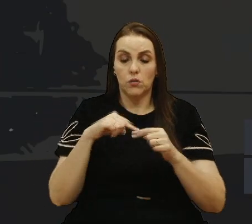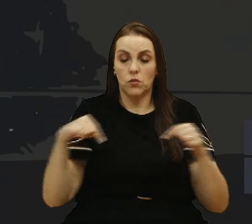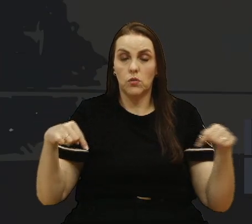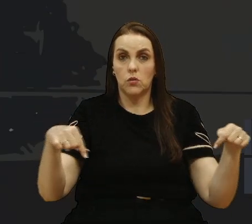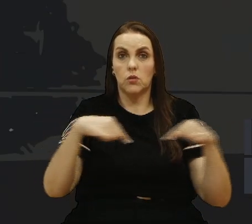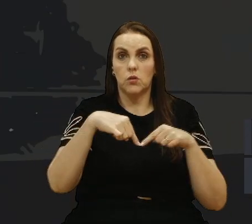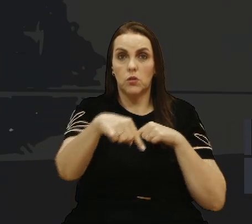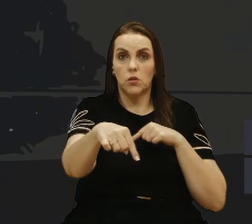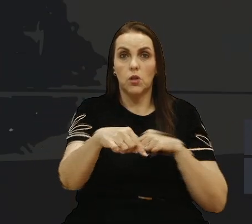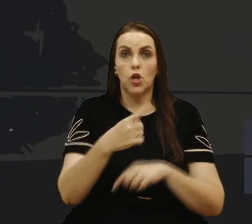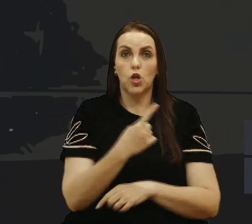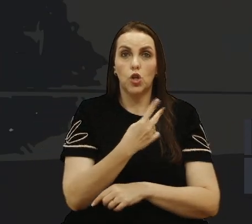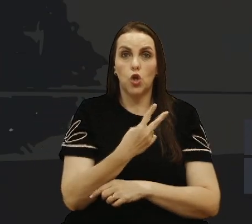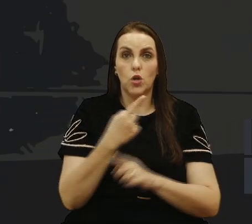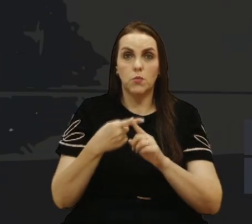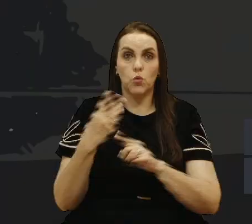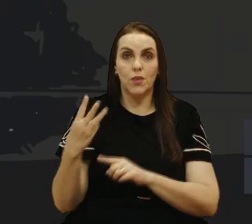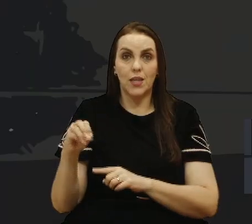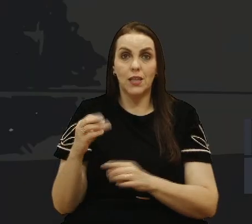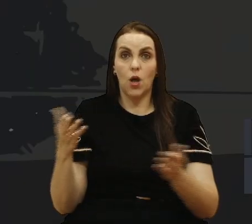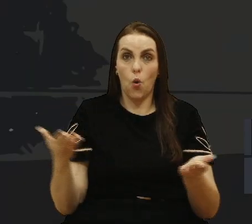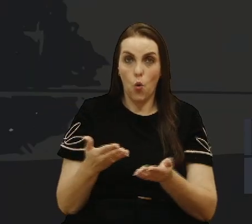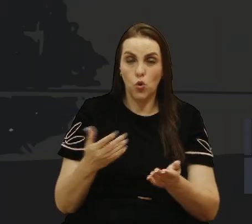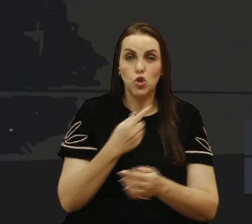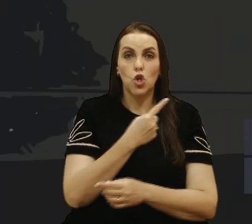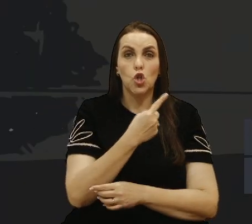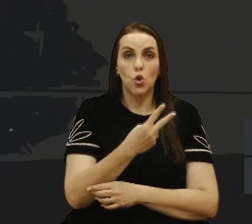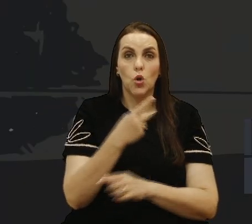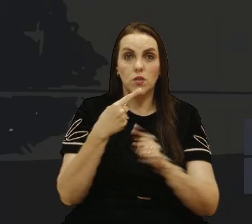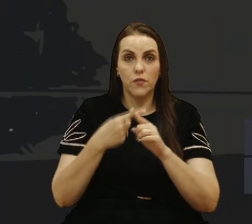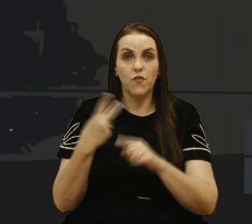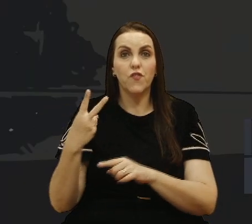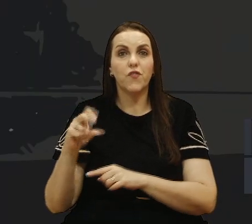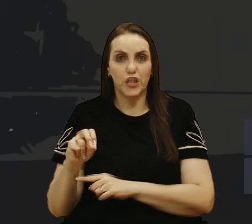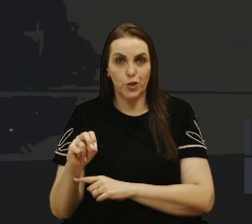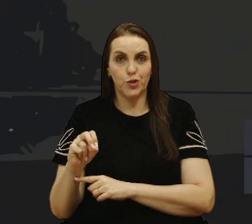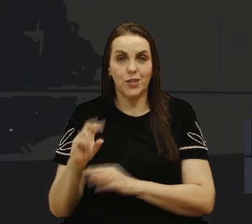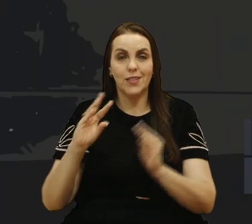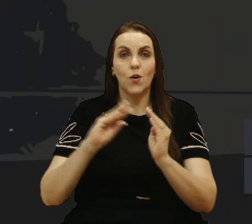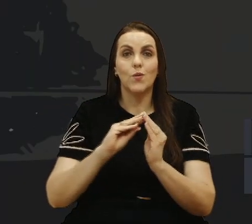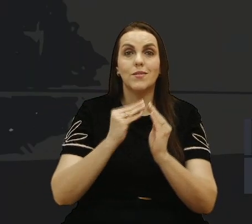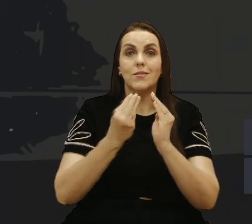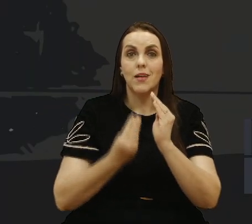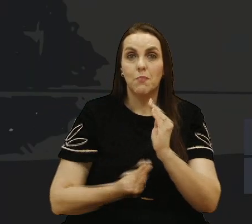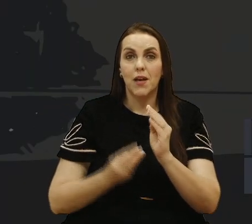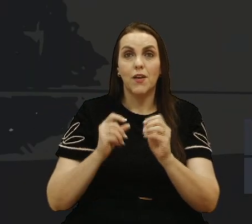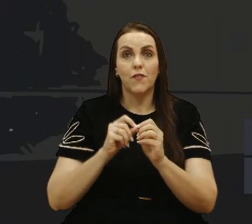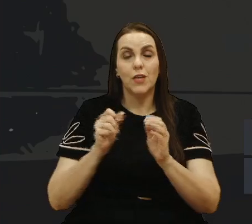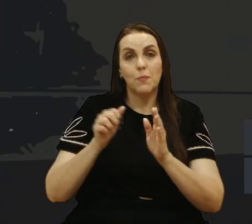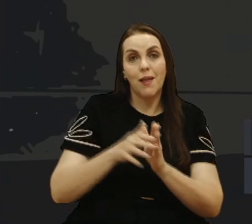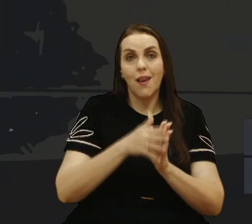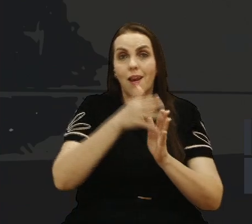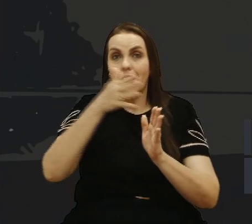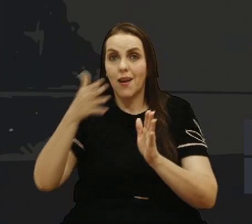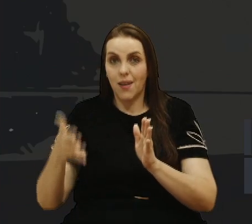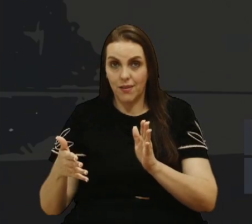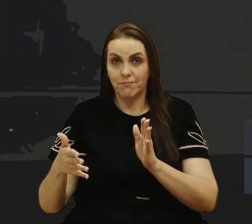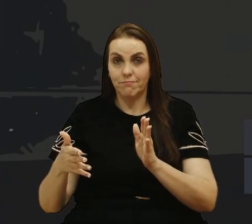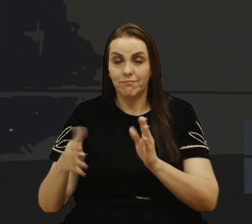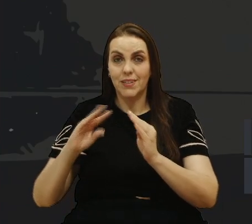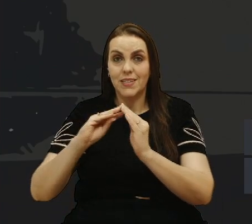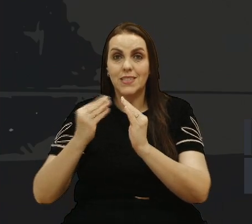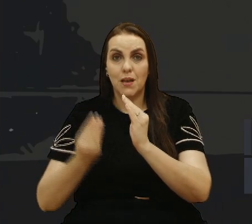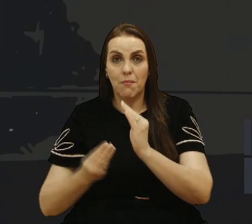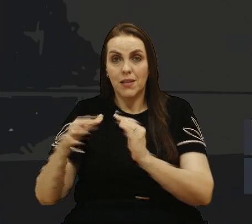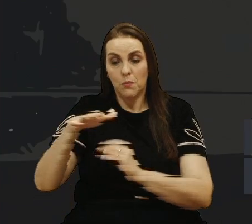são 12 por 20 lá no Matioda. E o SAMAI fez essa contenção para o lado de lá, para o lado que o Samay tem uma